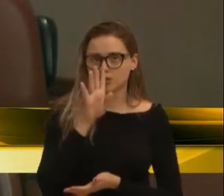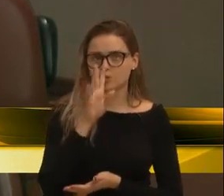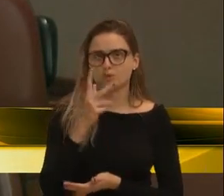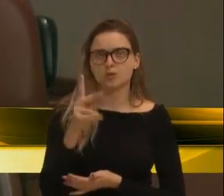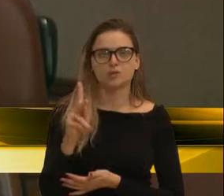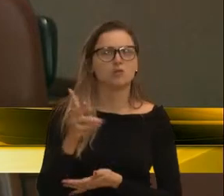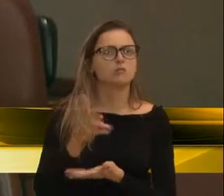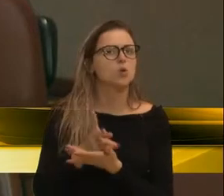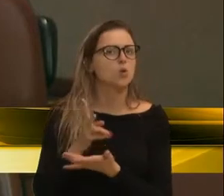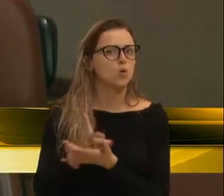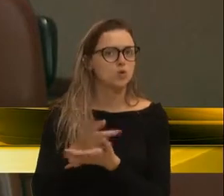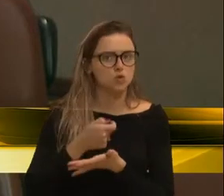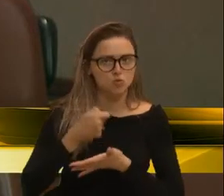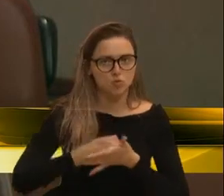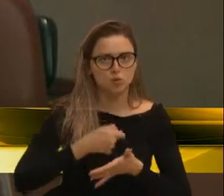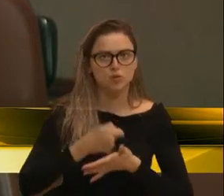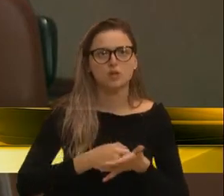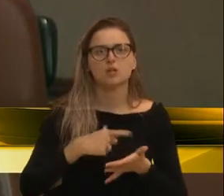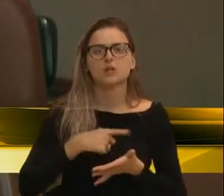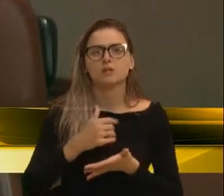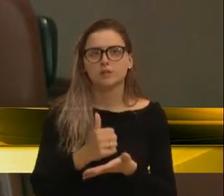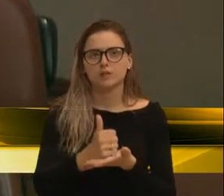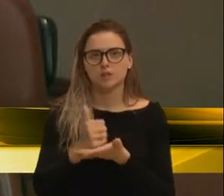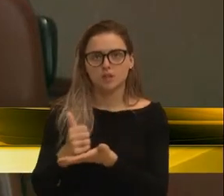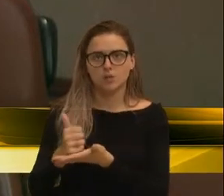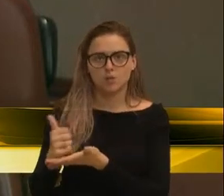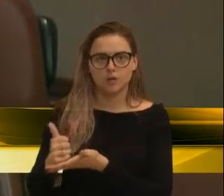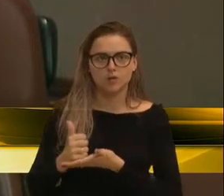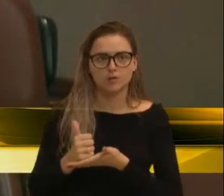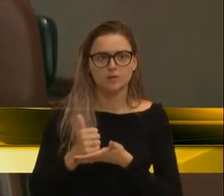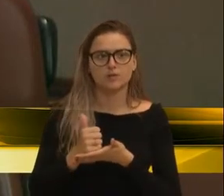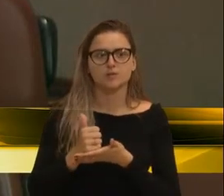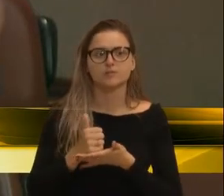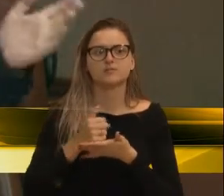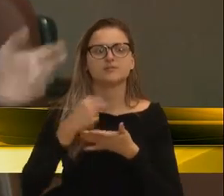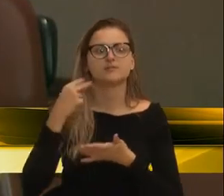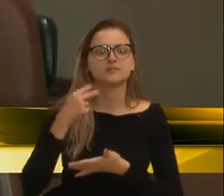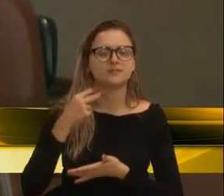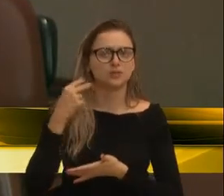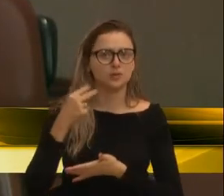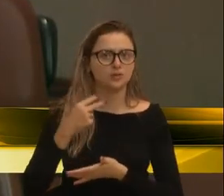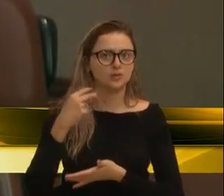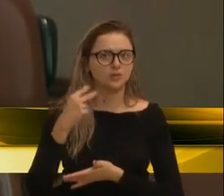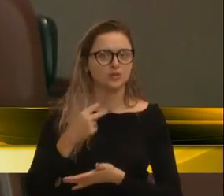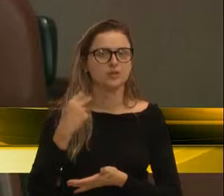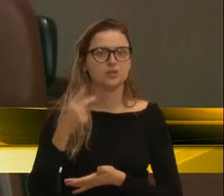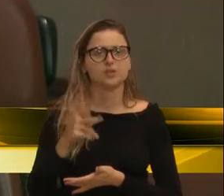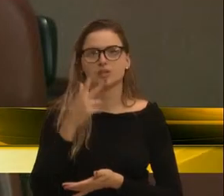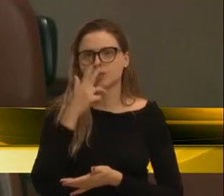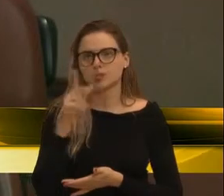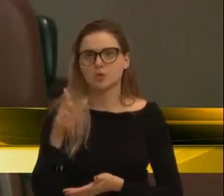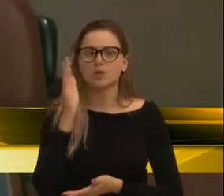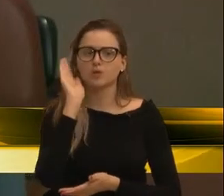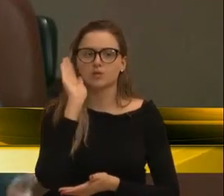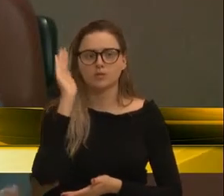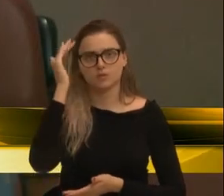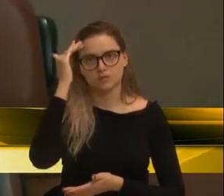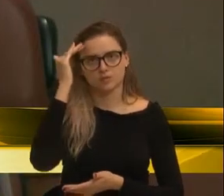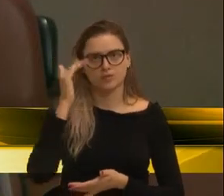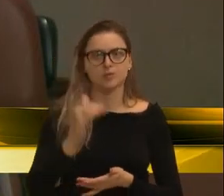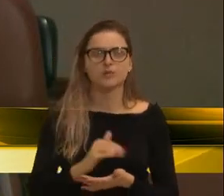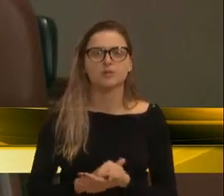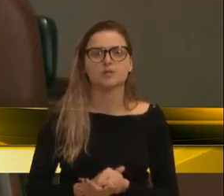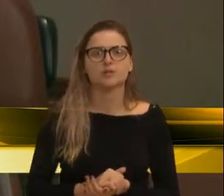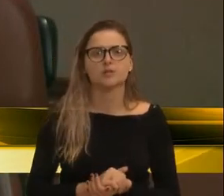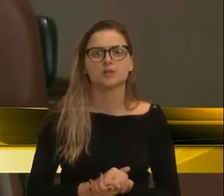Toque ficha, vai ter o apoio de vereadores que são apaixonados por isso, como o vereador Felipe, eu tenho certeza, é um dos que mais